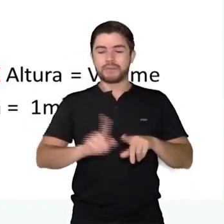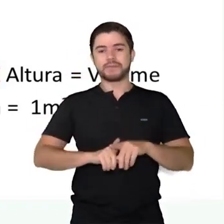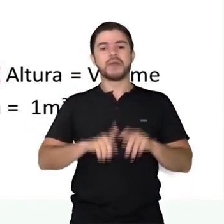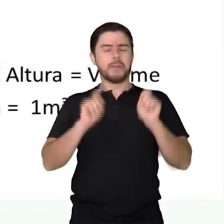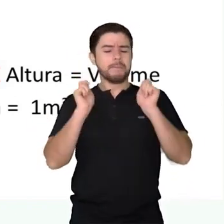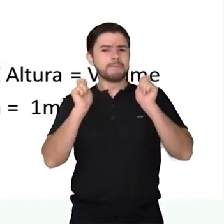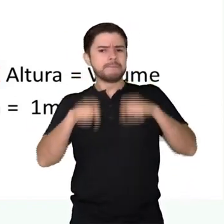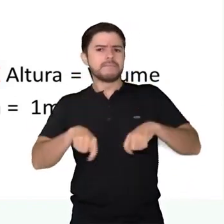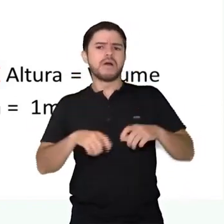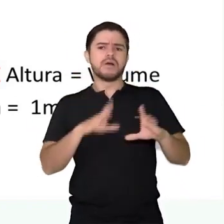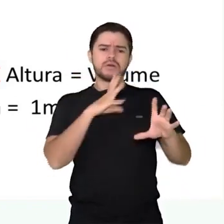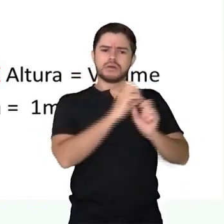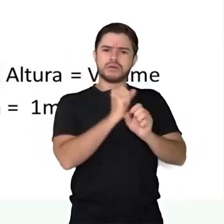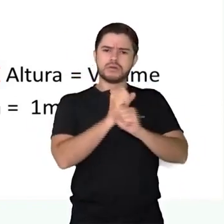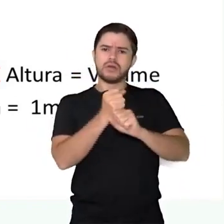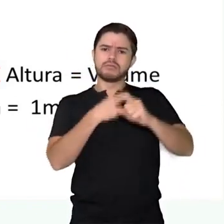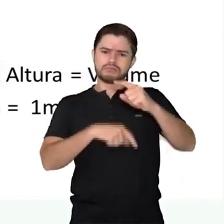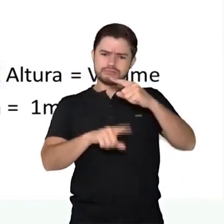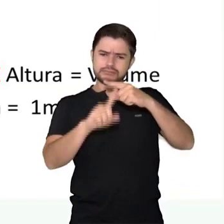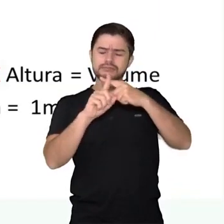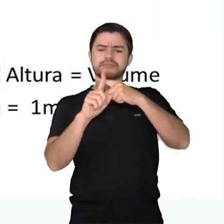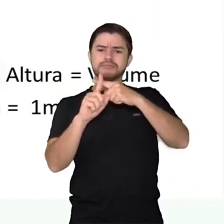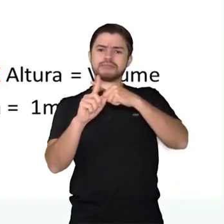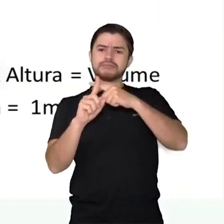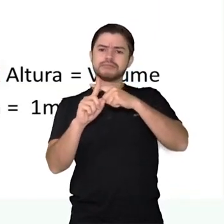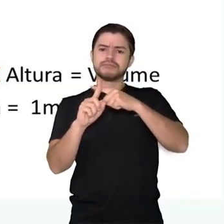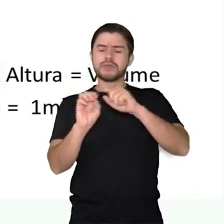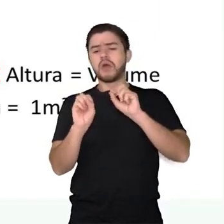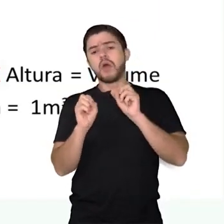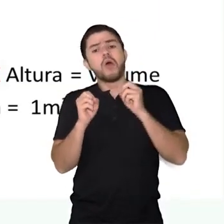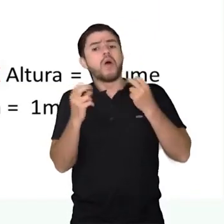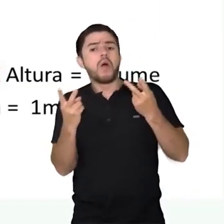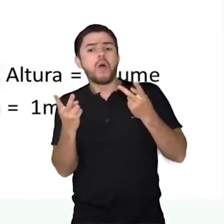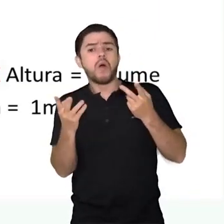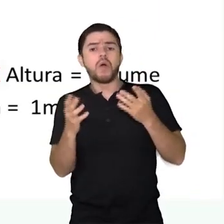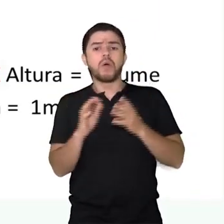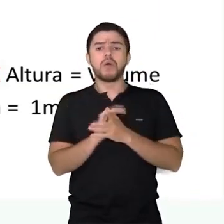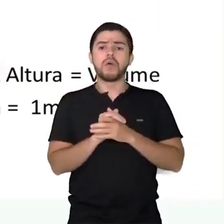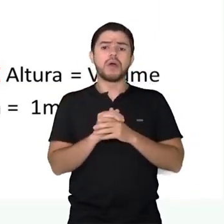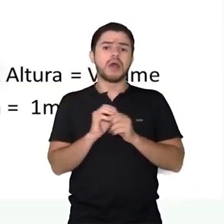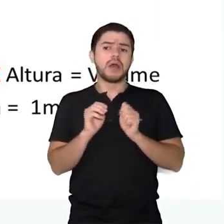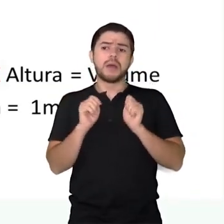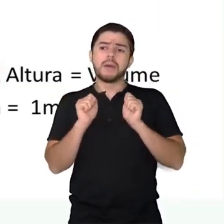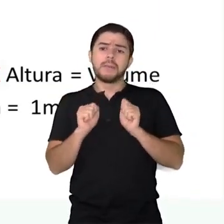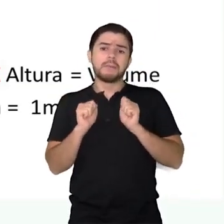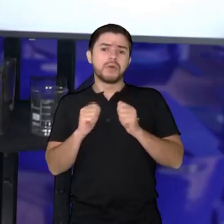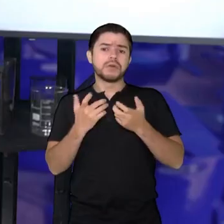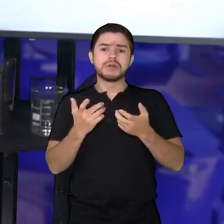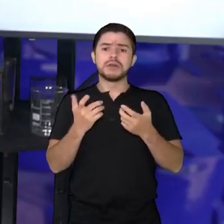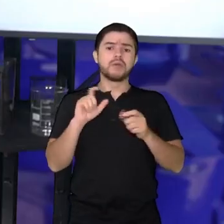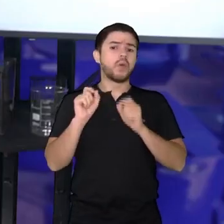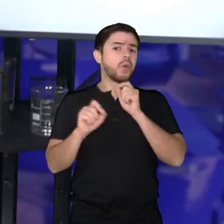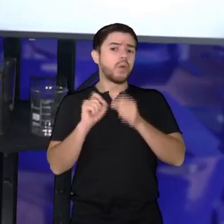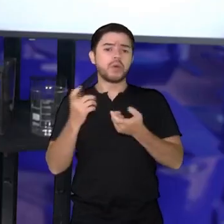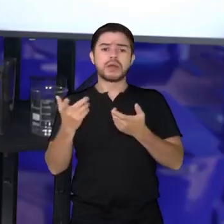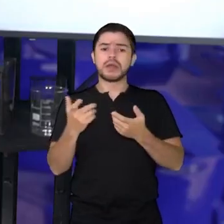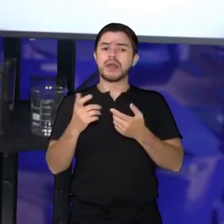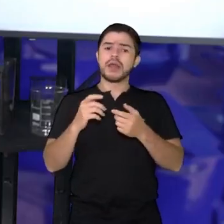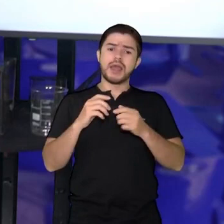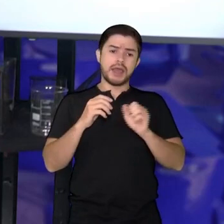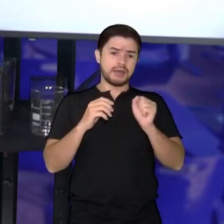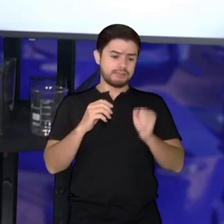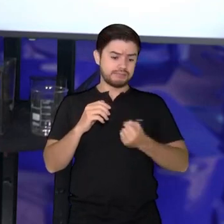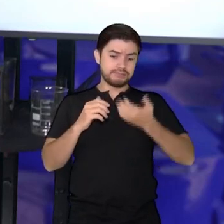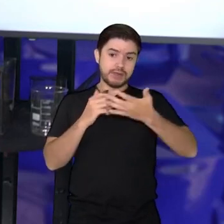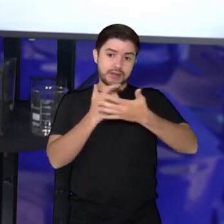fazendo a multiplicação dessas medidas, ou você também pode utilizar a potenciação, tá? Por